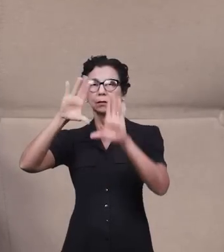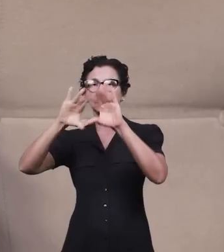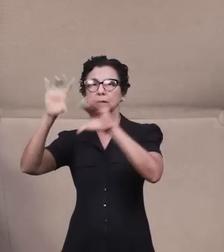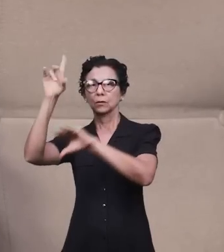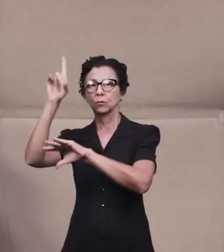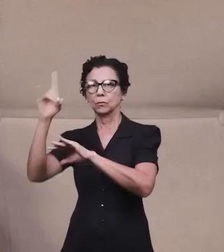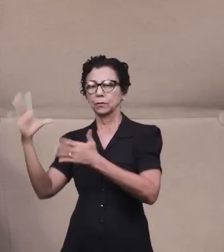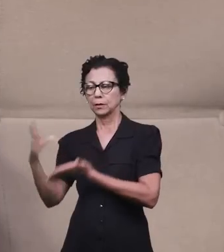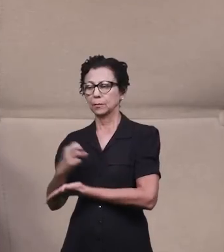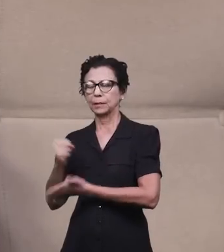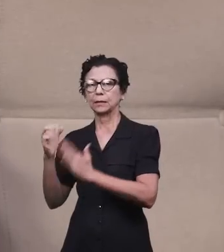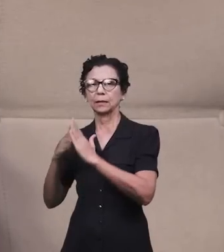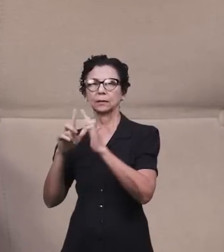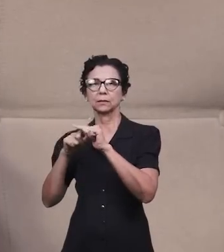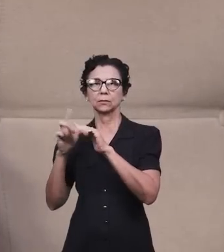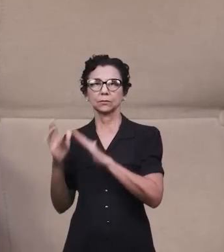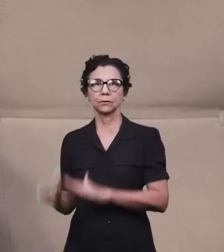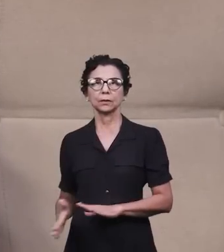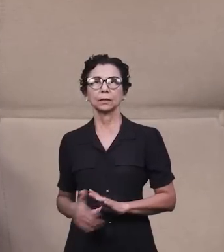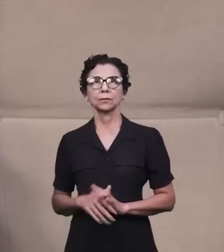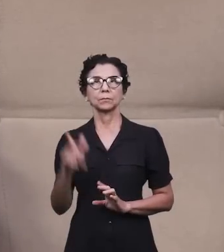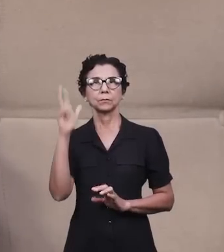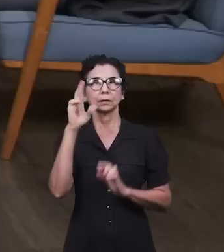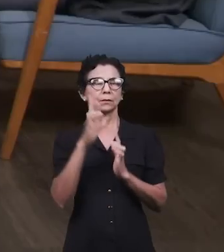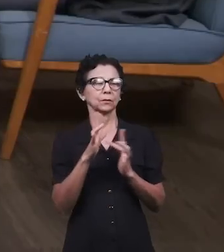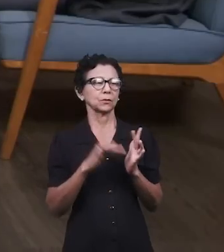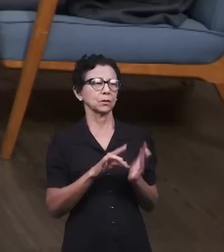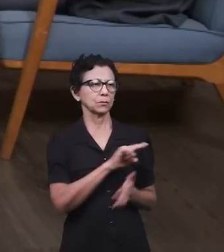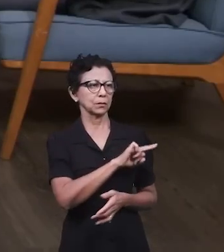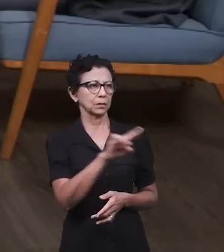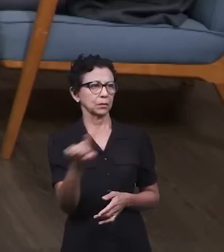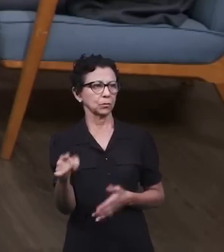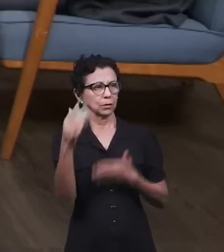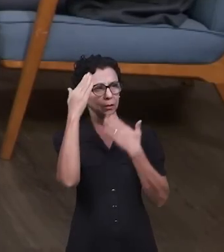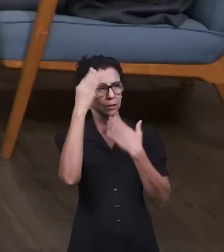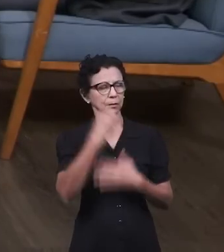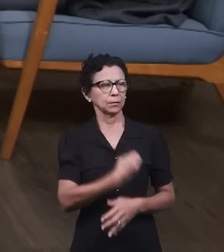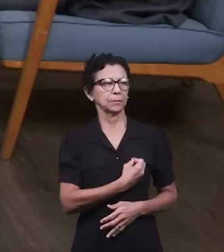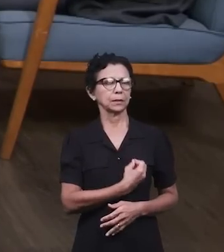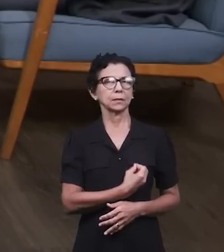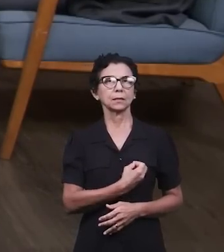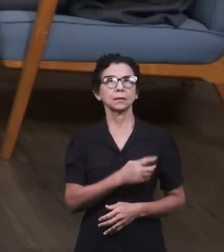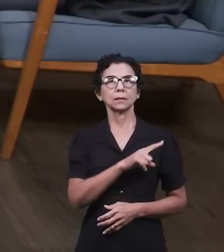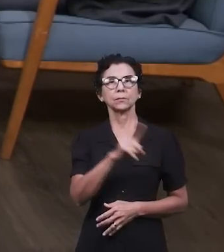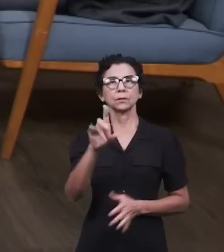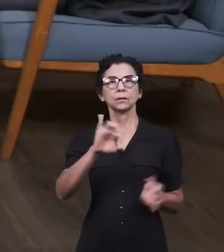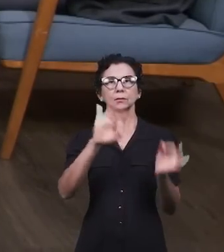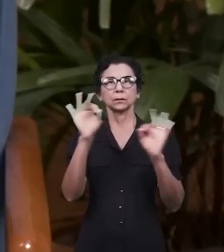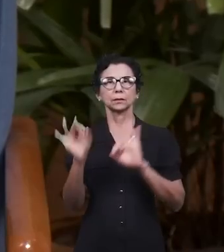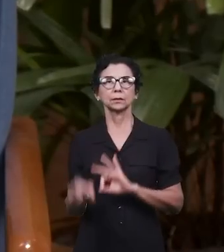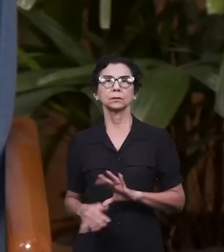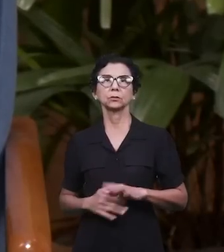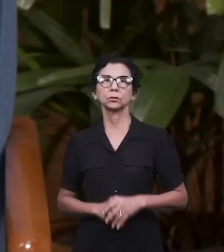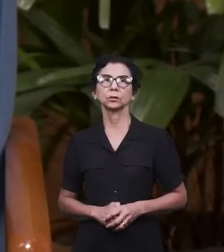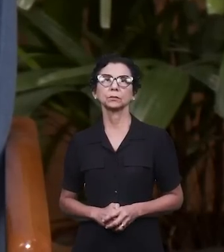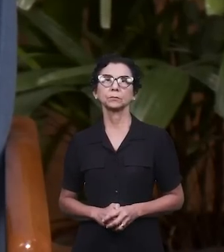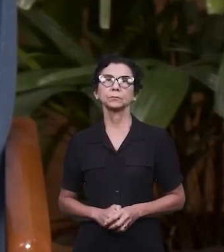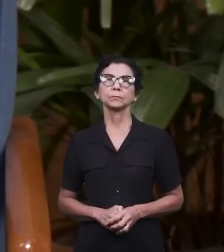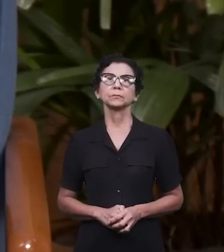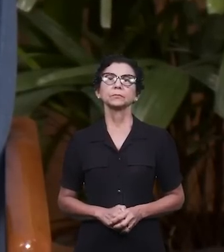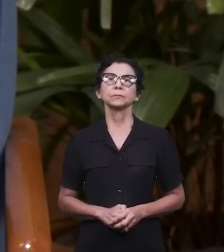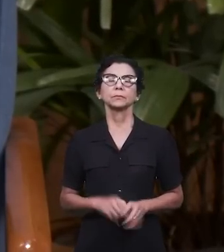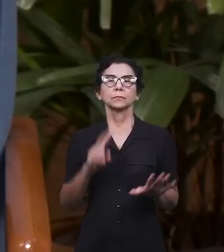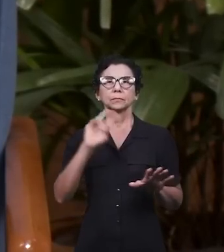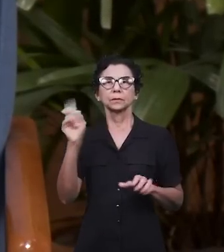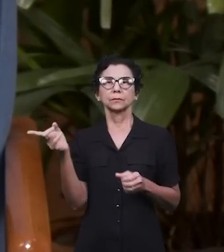fiel. Amém. Amém. Agradeço a presença de vocês, a paz do Senhor Jesus. A paz do Pai do Senhor. Pai do Senhor. E para você que nos assiste, se Deus quiser, na